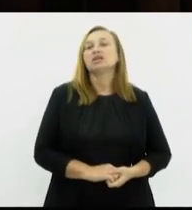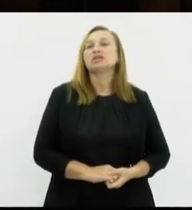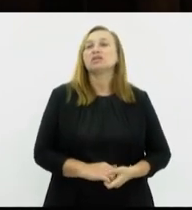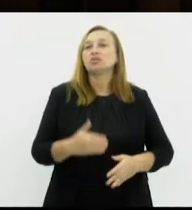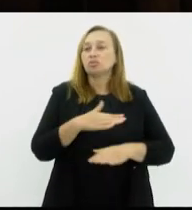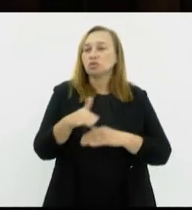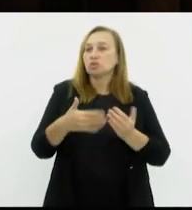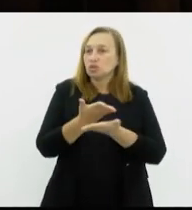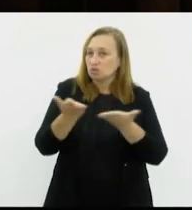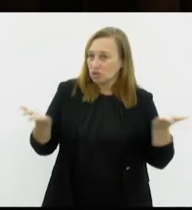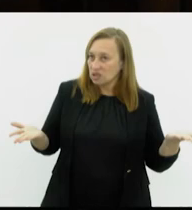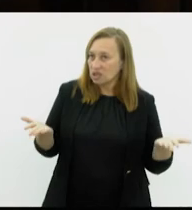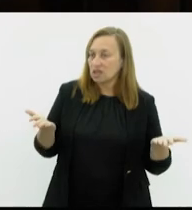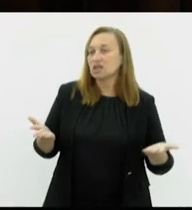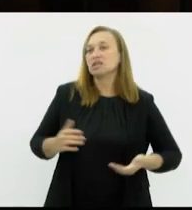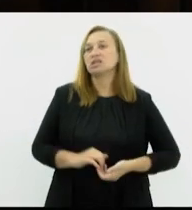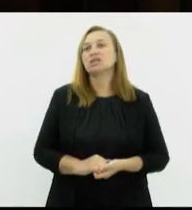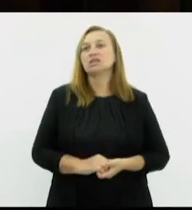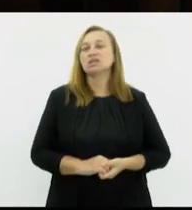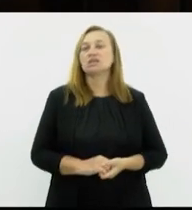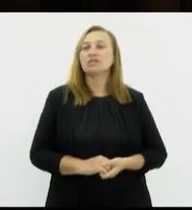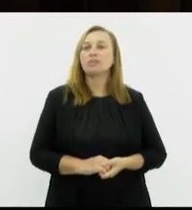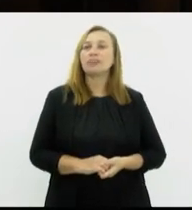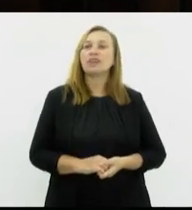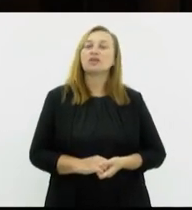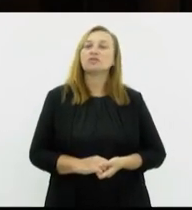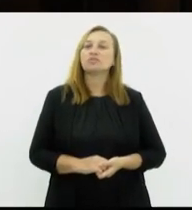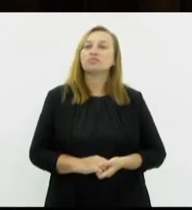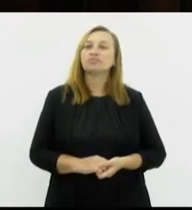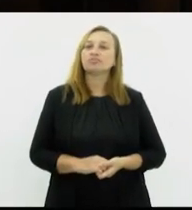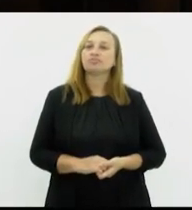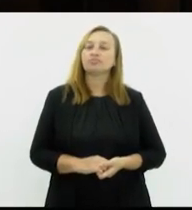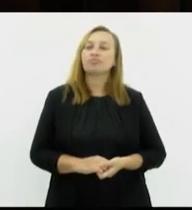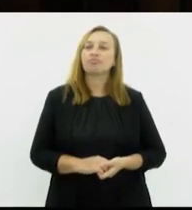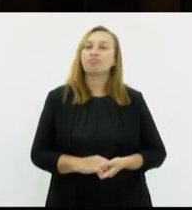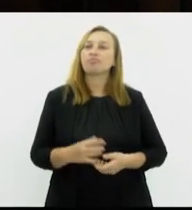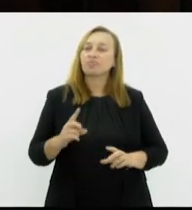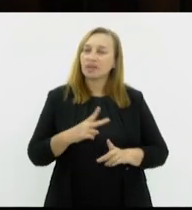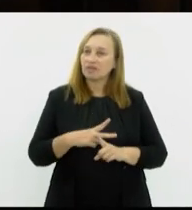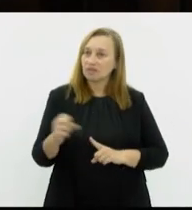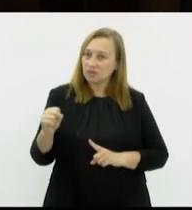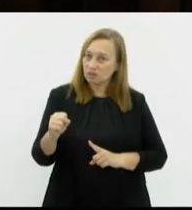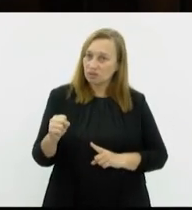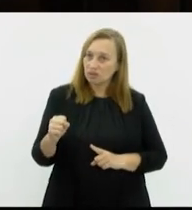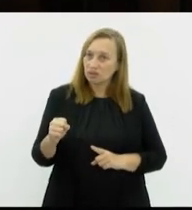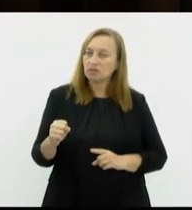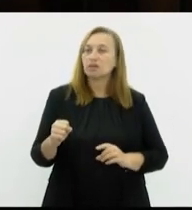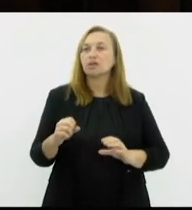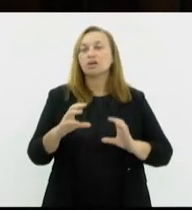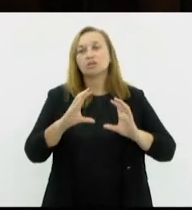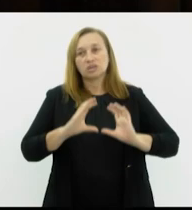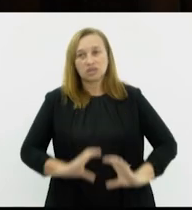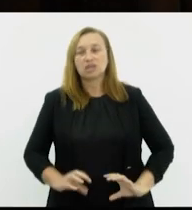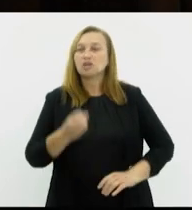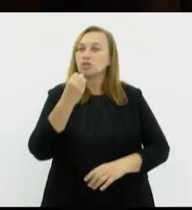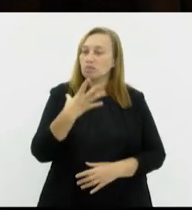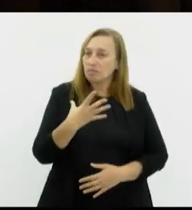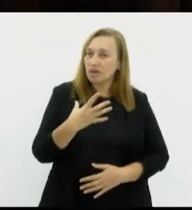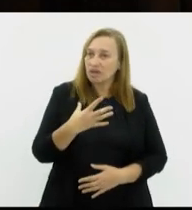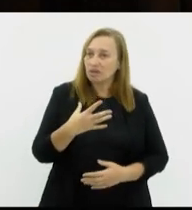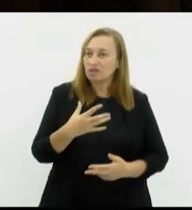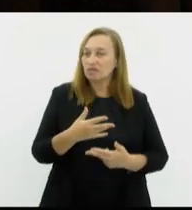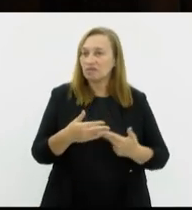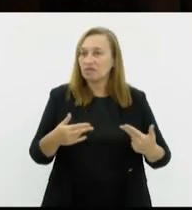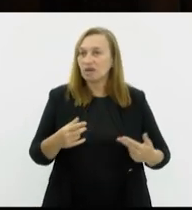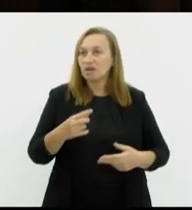aqui de uma forma positiva, pelos meus amigos parlamentares, e que é uma vitória para o meu cidadão de bem, para pessoas, para mais de